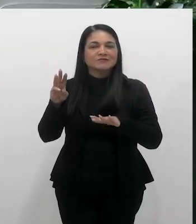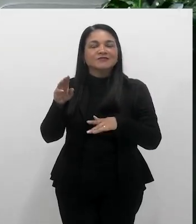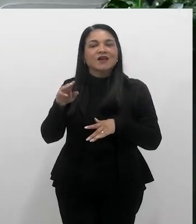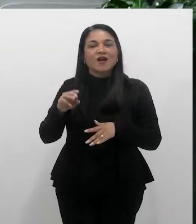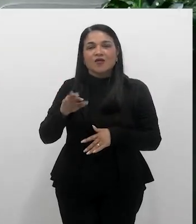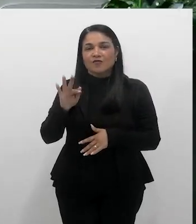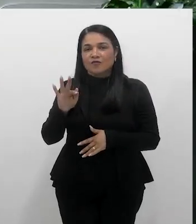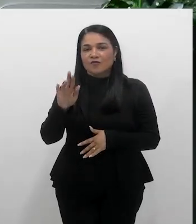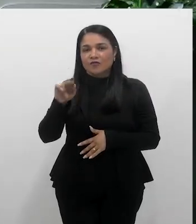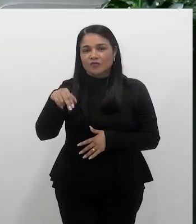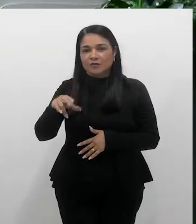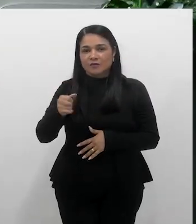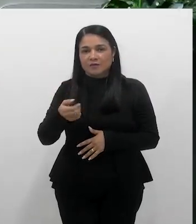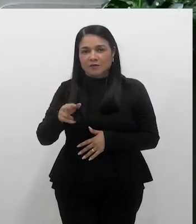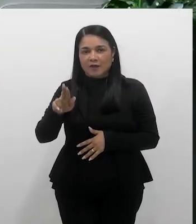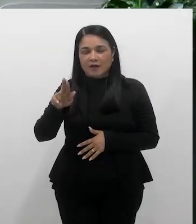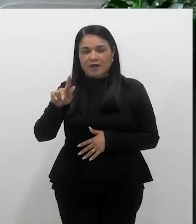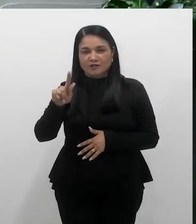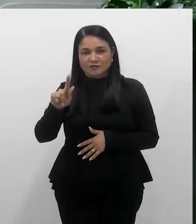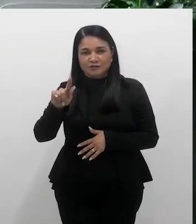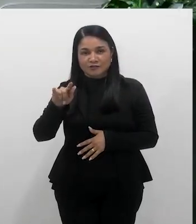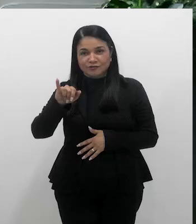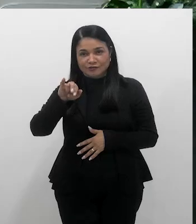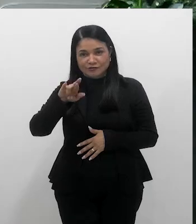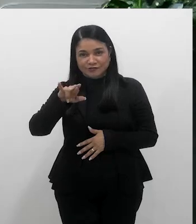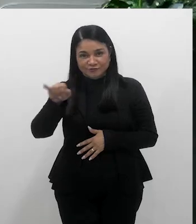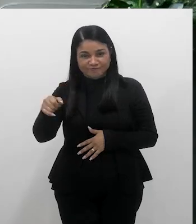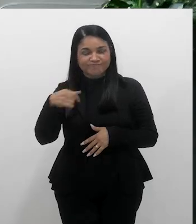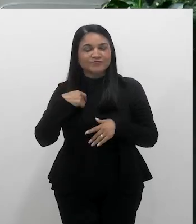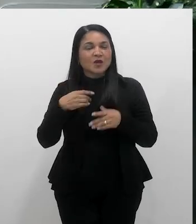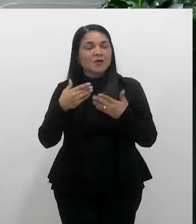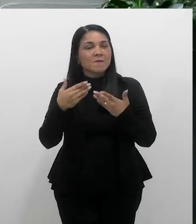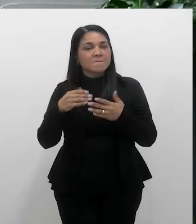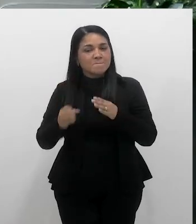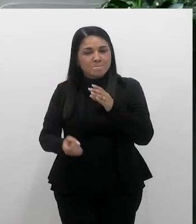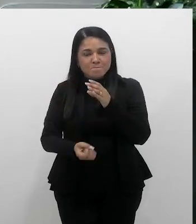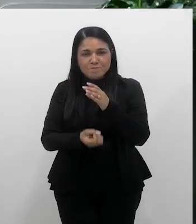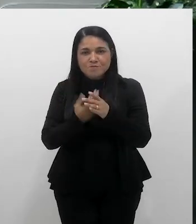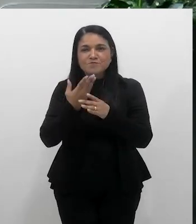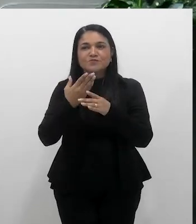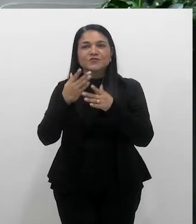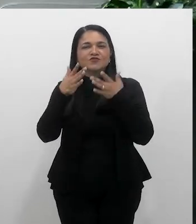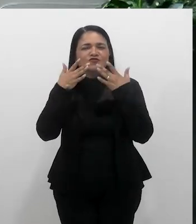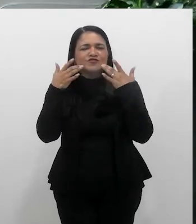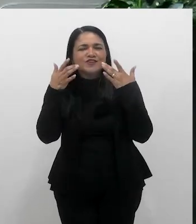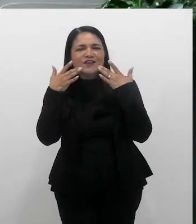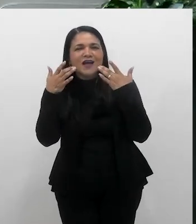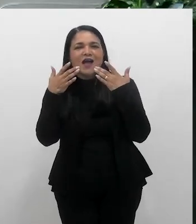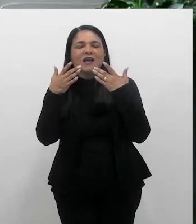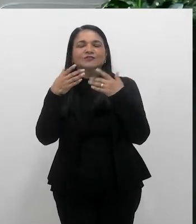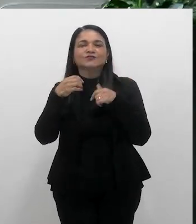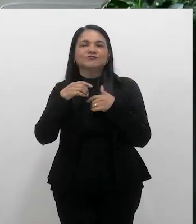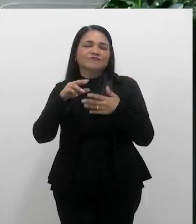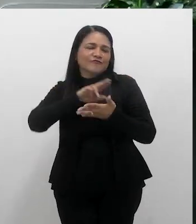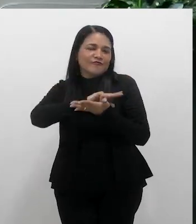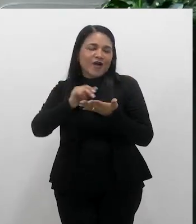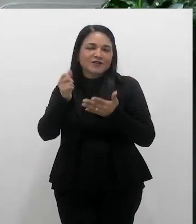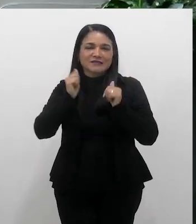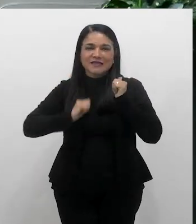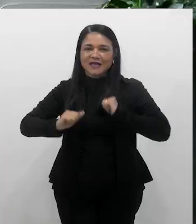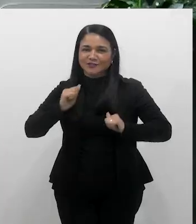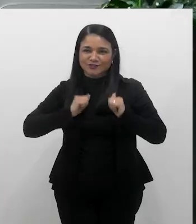Zona Norte. A Funarge se empenhou muito e está promovendo teatros com artistas brasileiros maravilhosos,